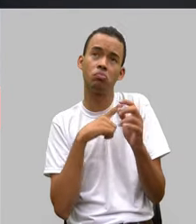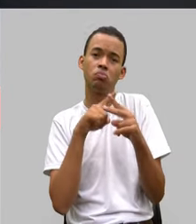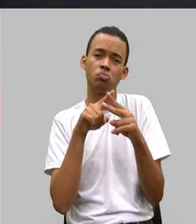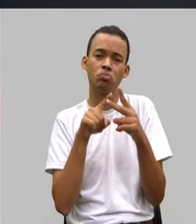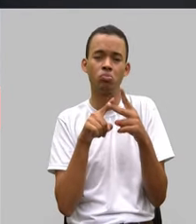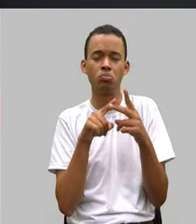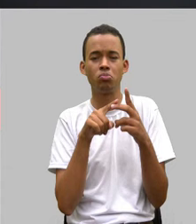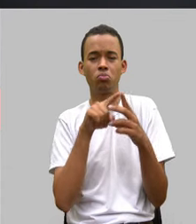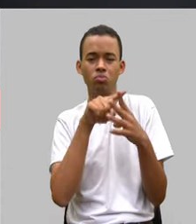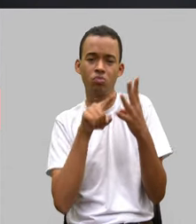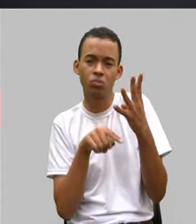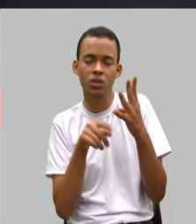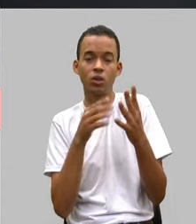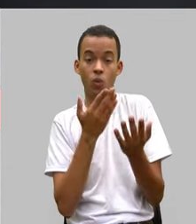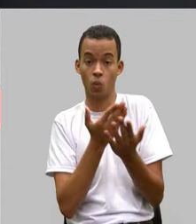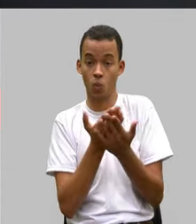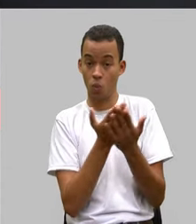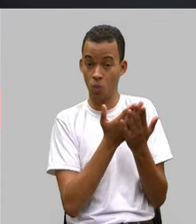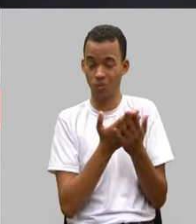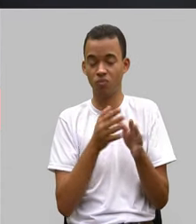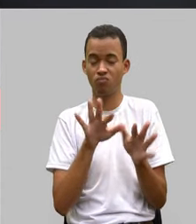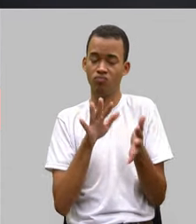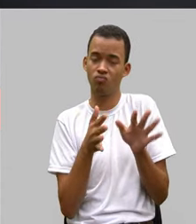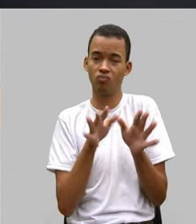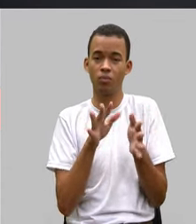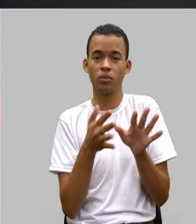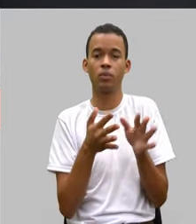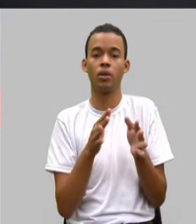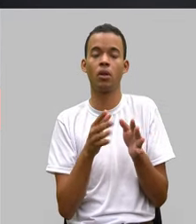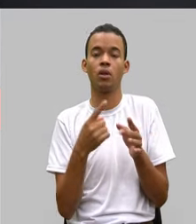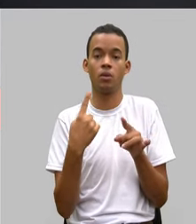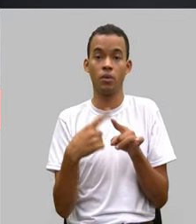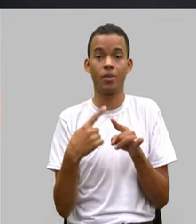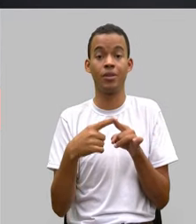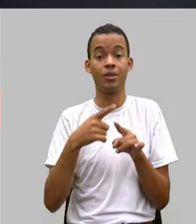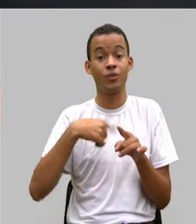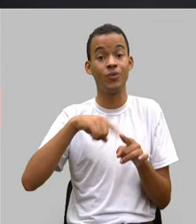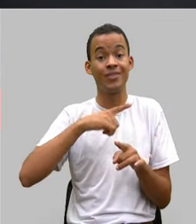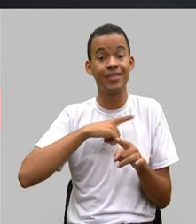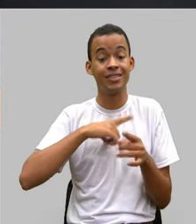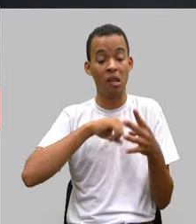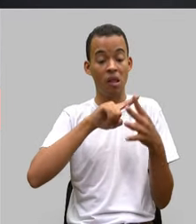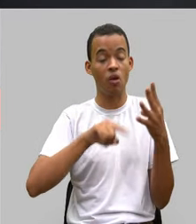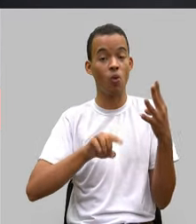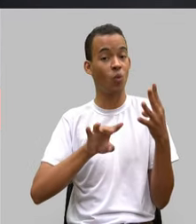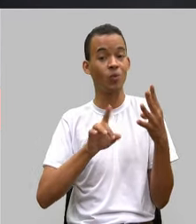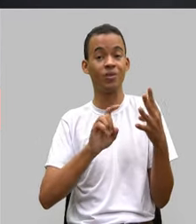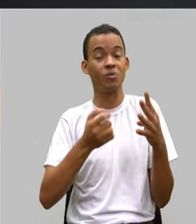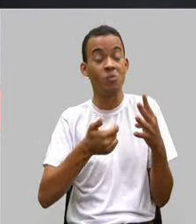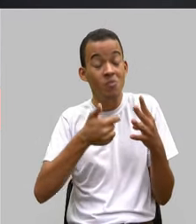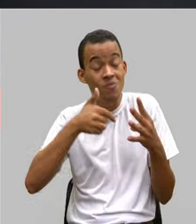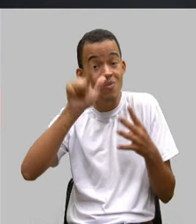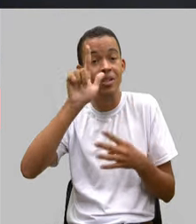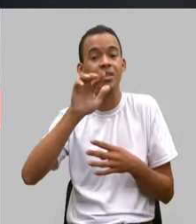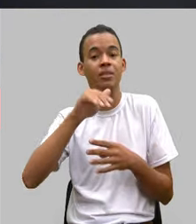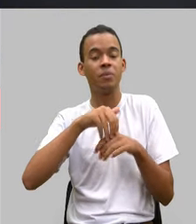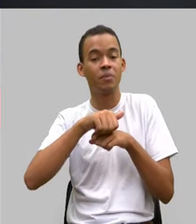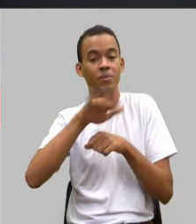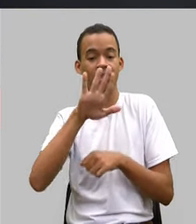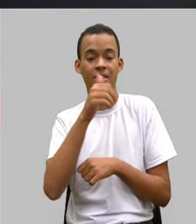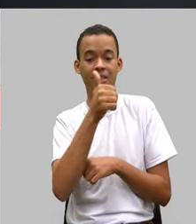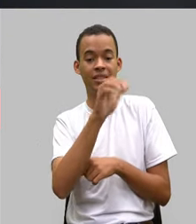eu diria mais ou menos bem estudadas ou seja nós temos mais de 100 moléculas de canab deios para ser